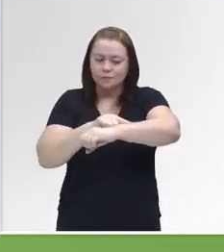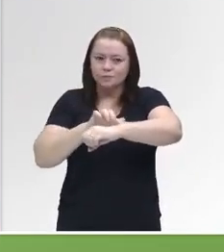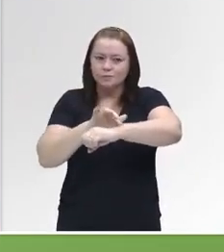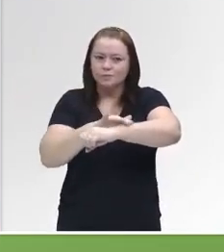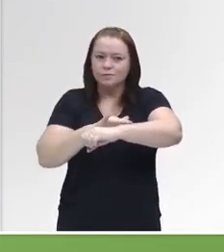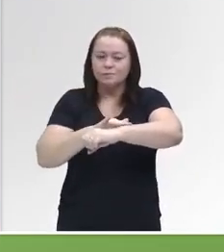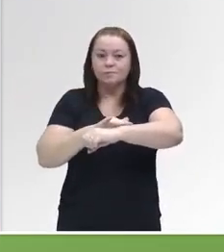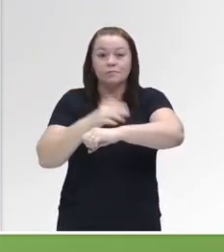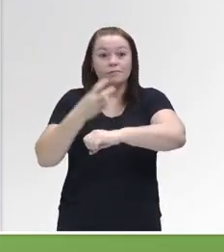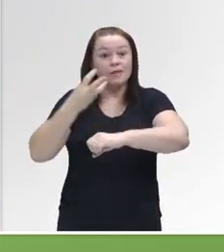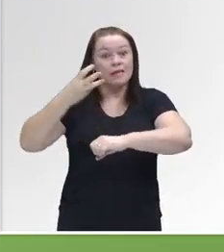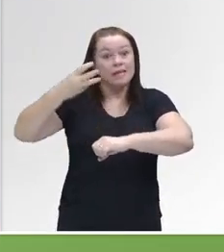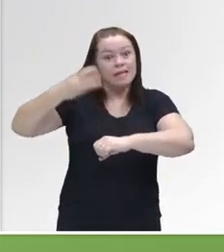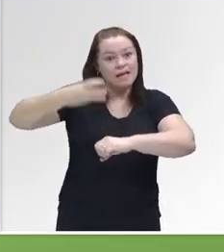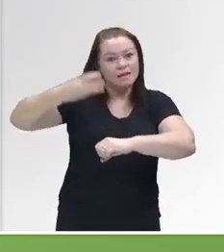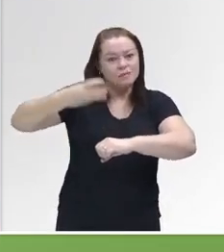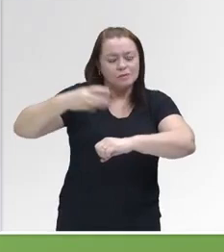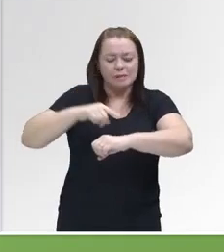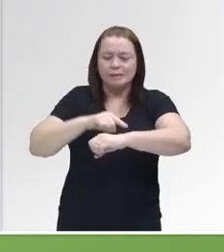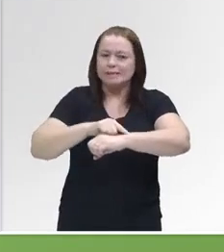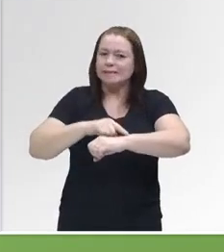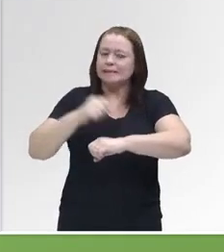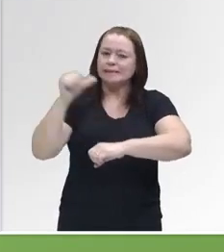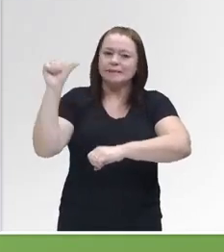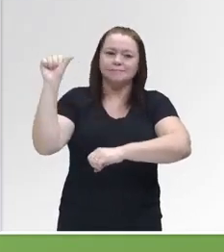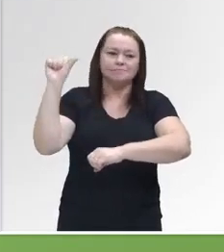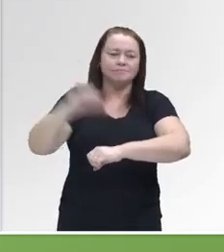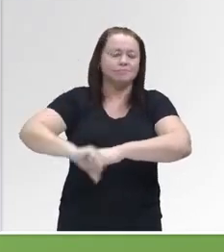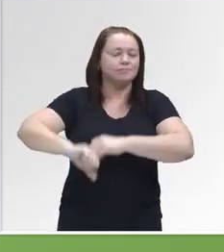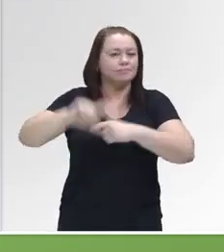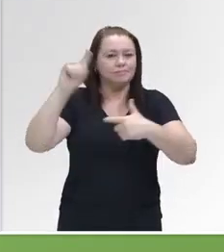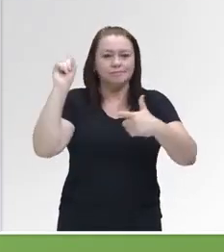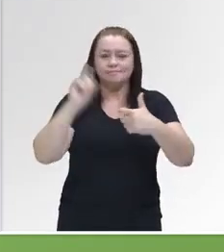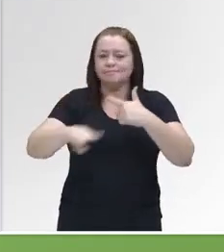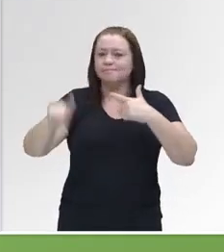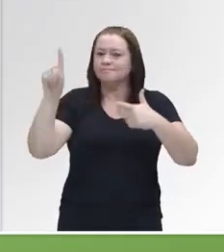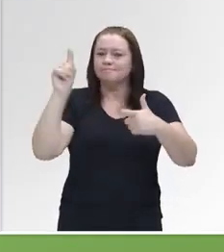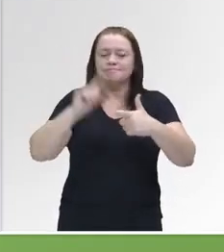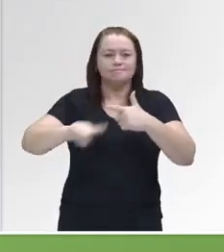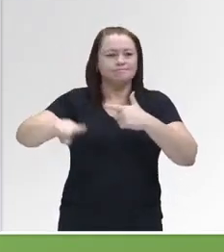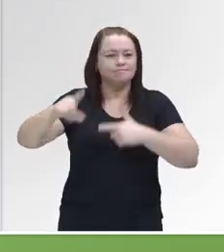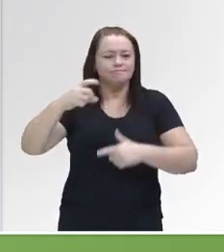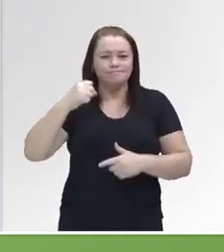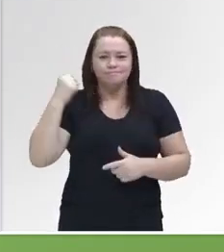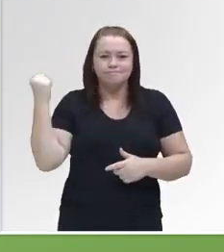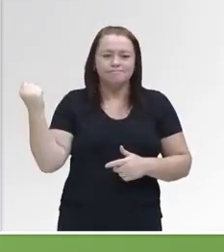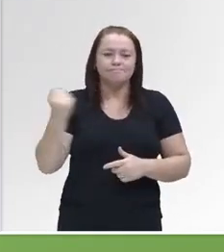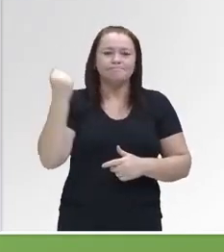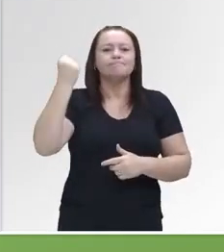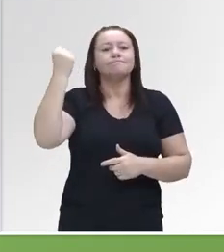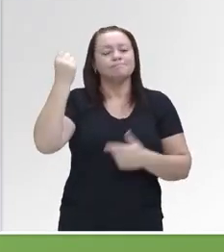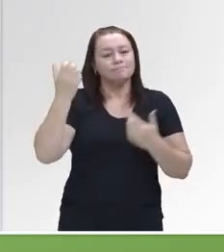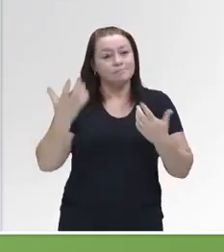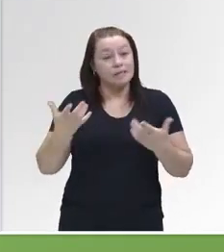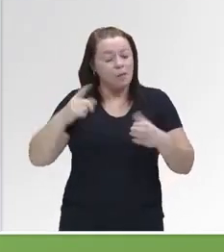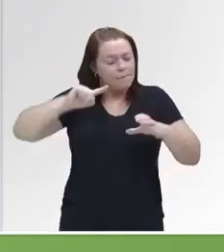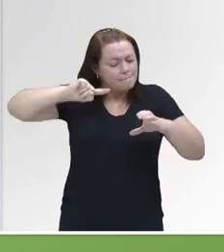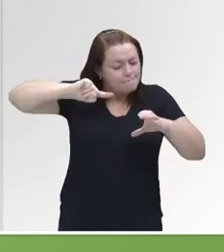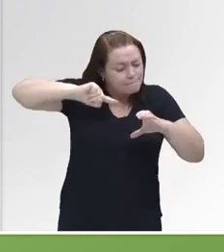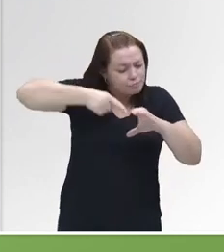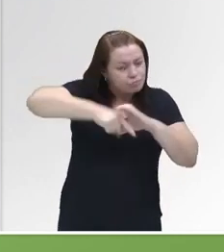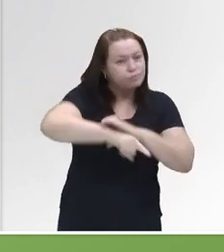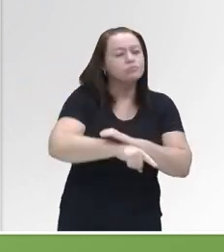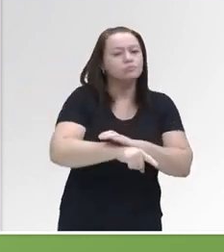E a do terceiro grau já é uma queimadura que afeta as 3 camadas. Então, ela é mais profunda, tá